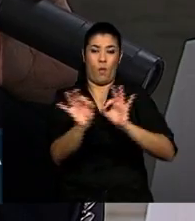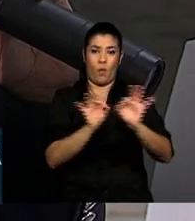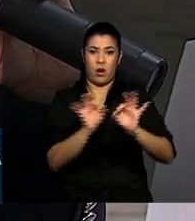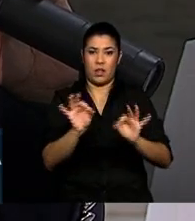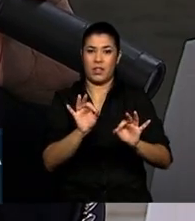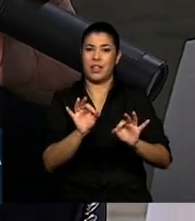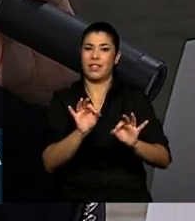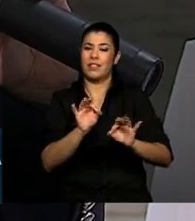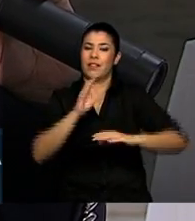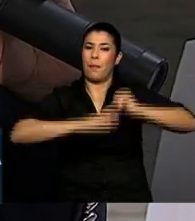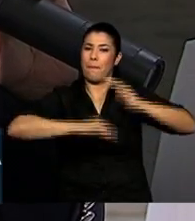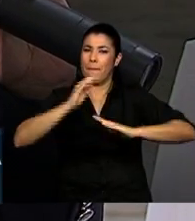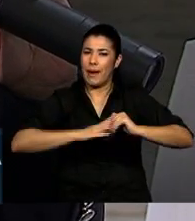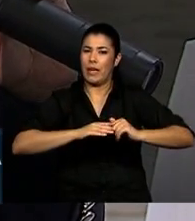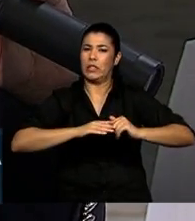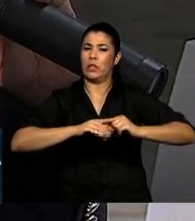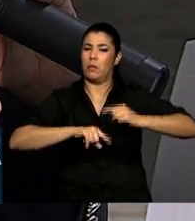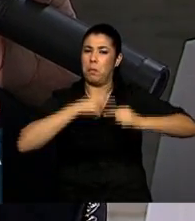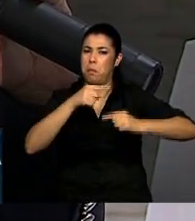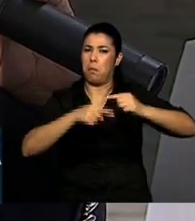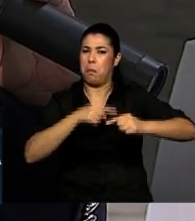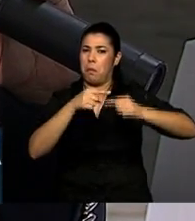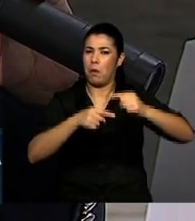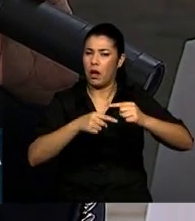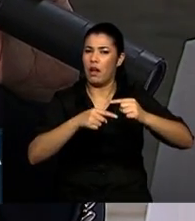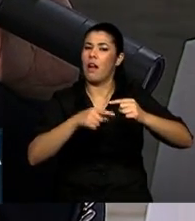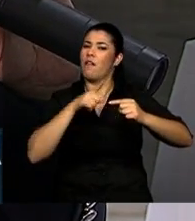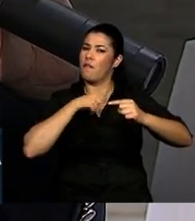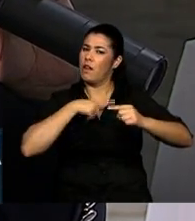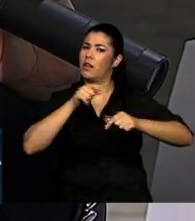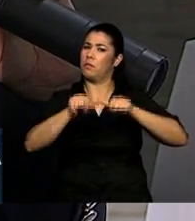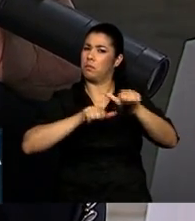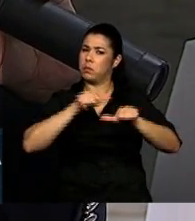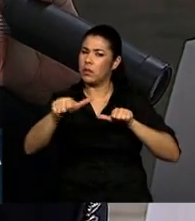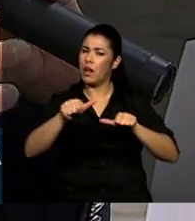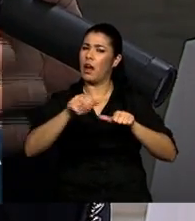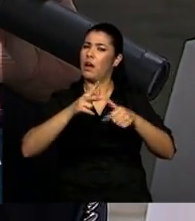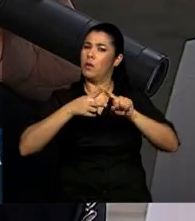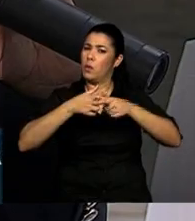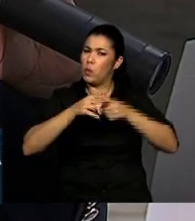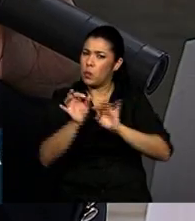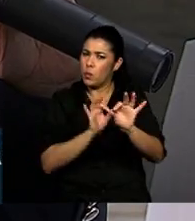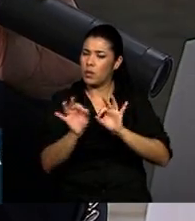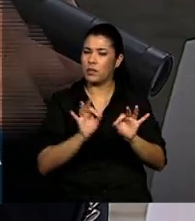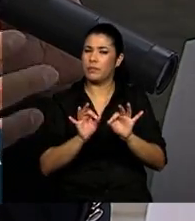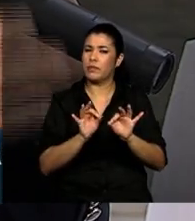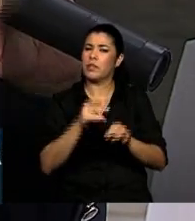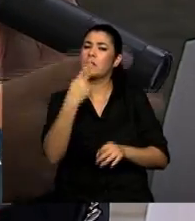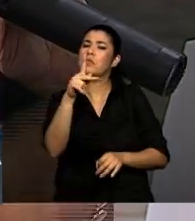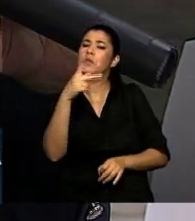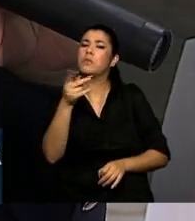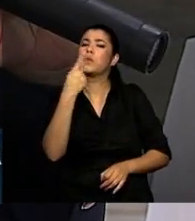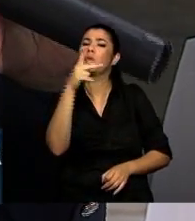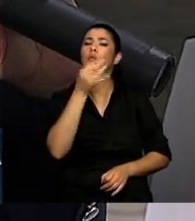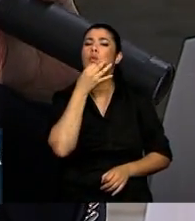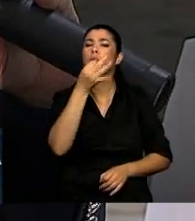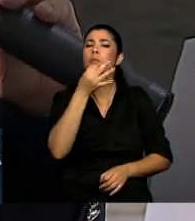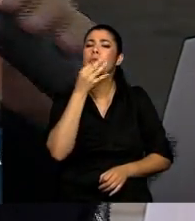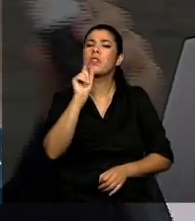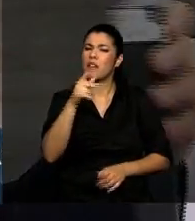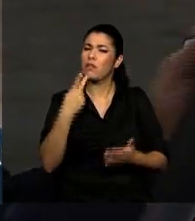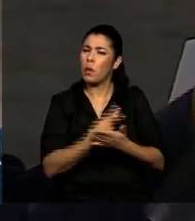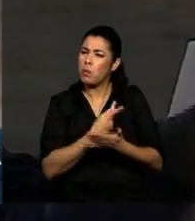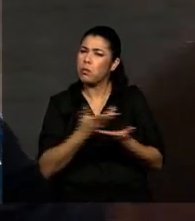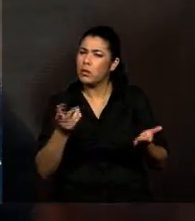senhor confirma essa hipótese h e o que que o senhor responde a essa acusação de estelionato